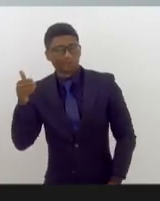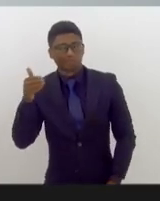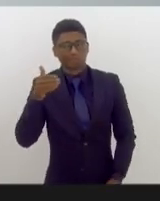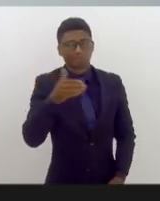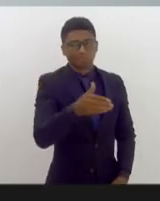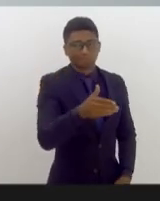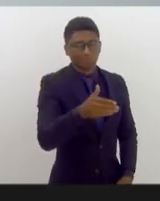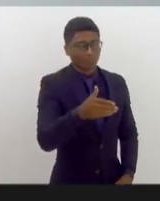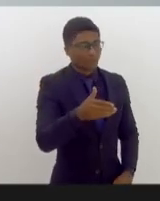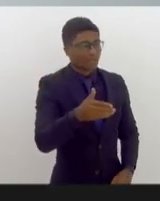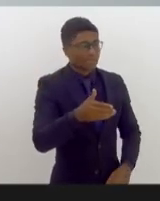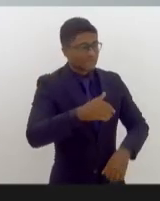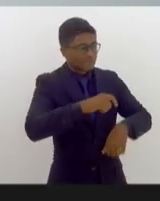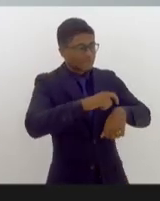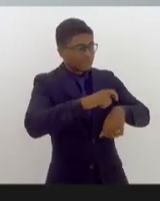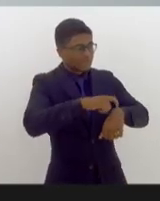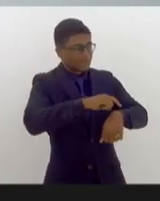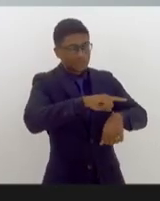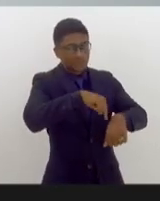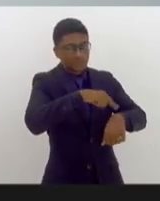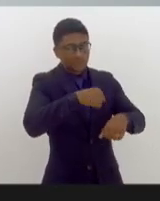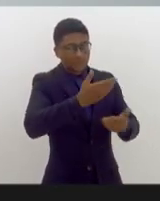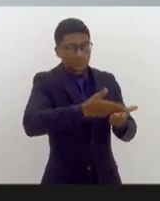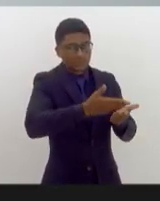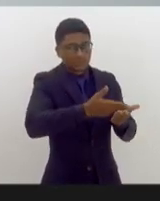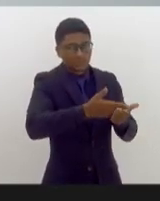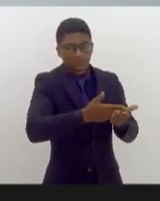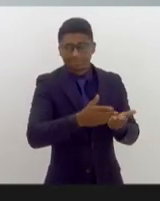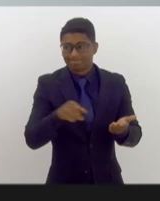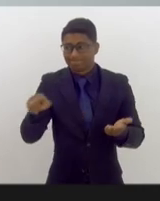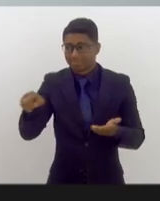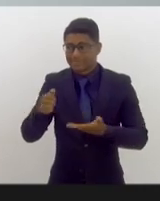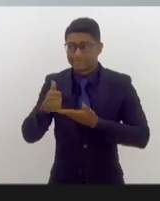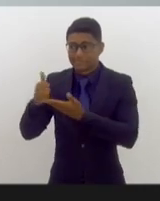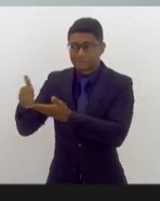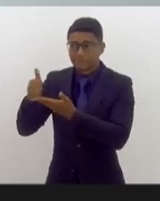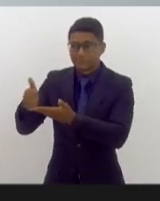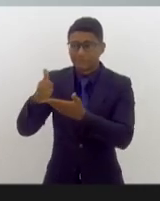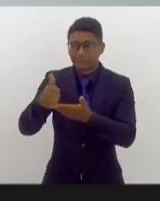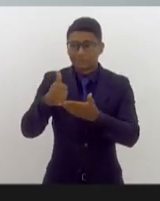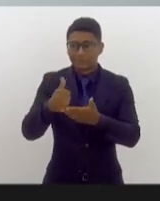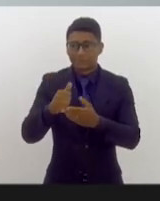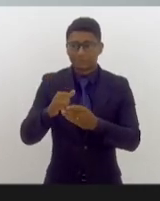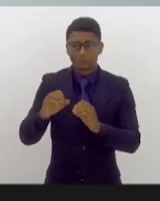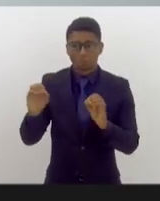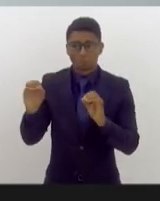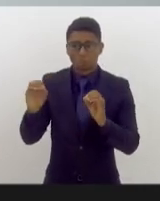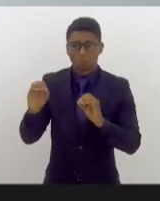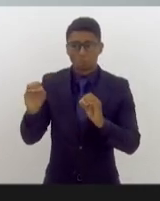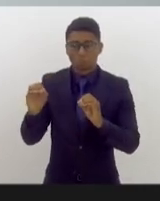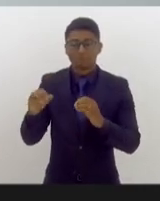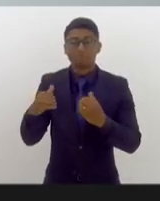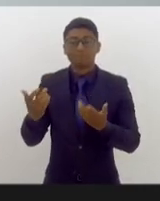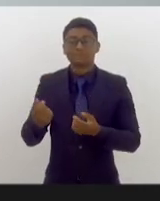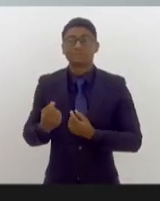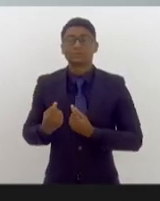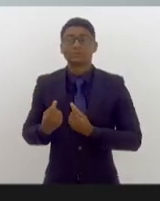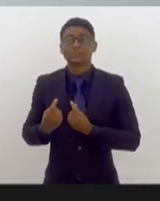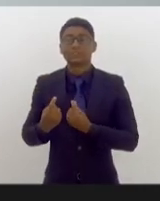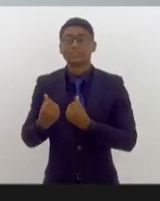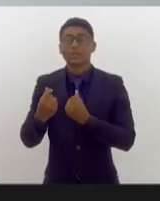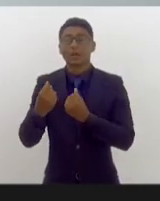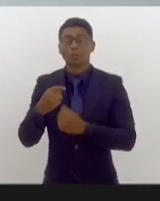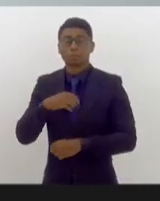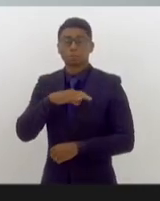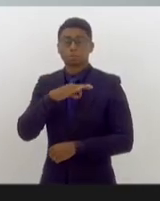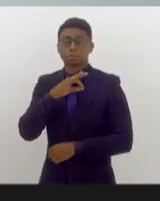de entregas de serviço que ele faz por dia, que traz um impacto para o percebimento dele em